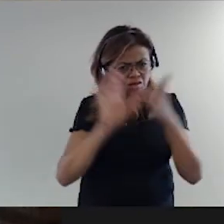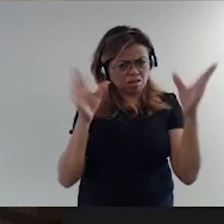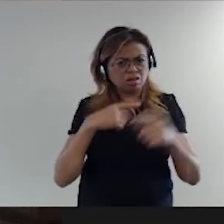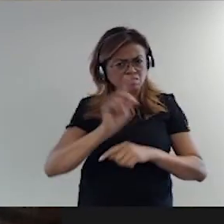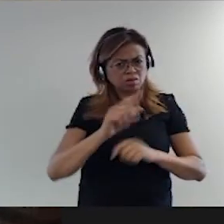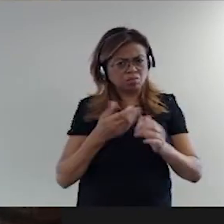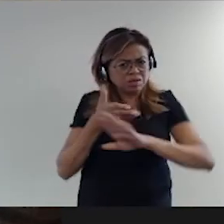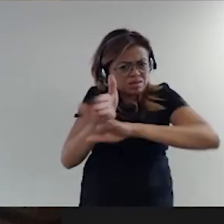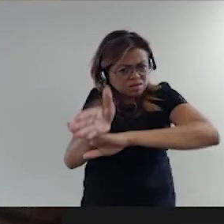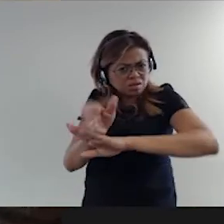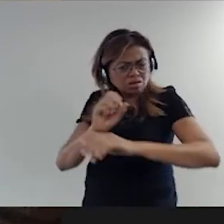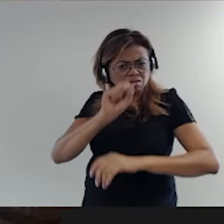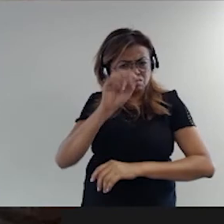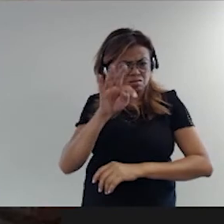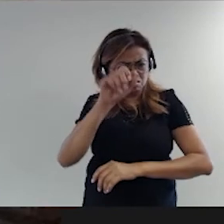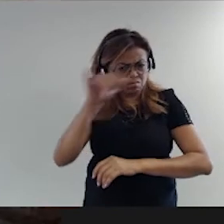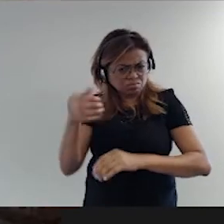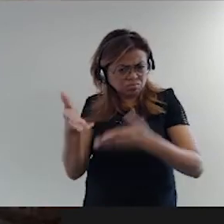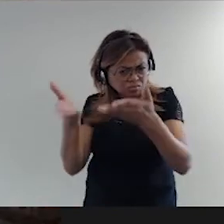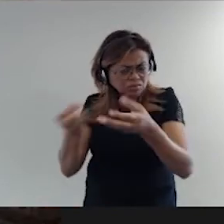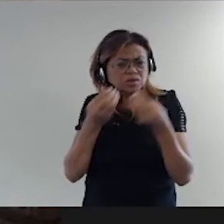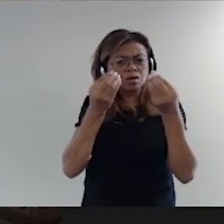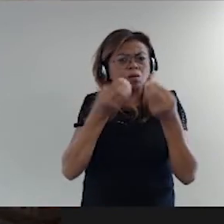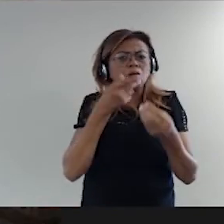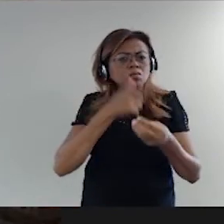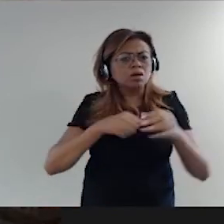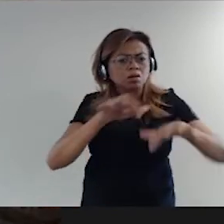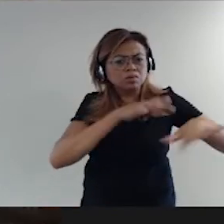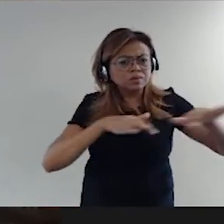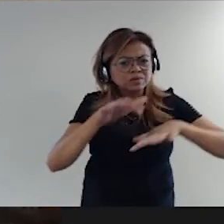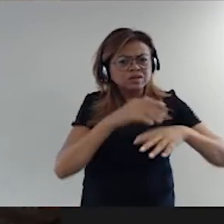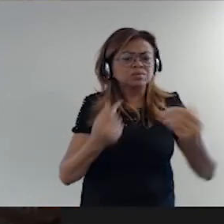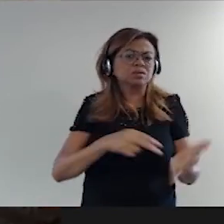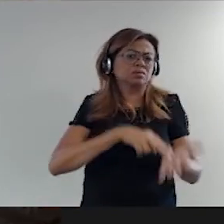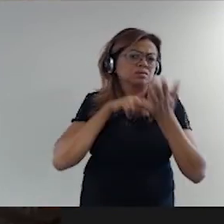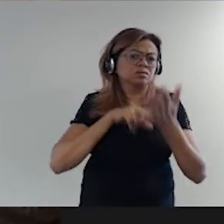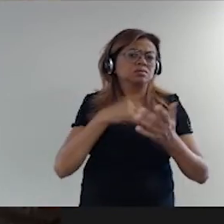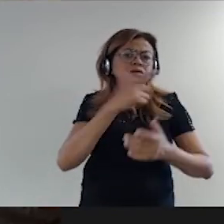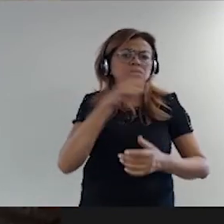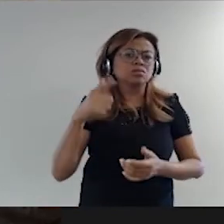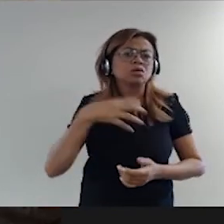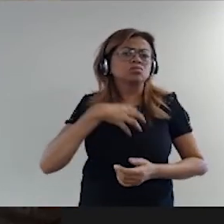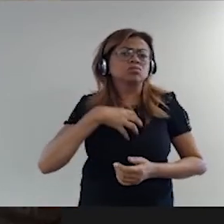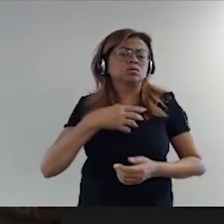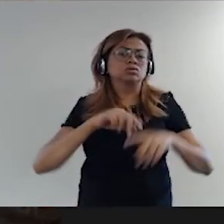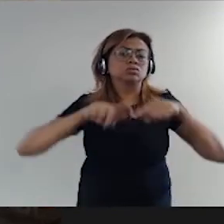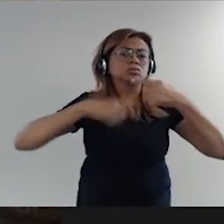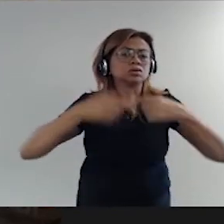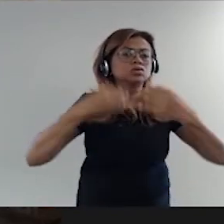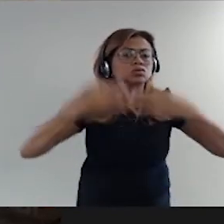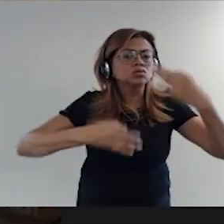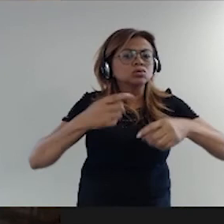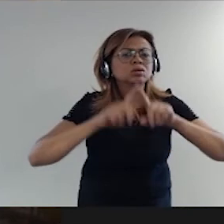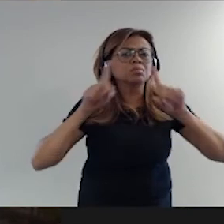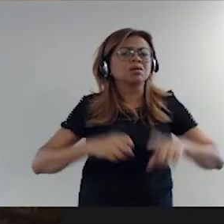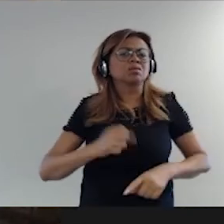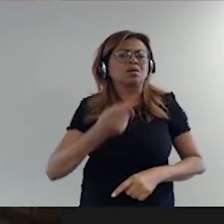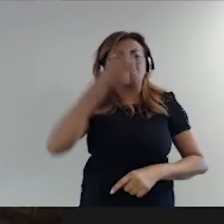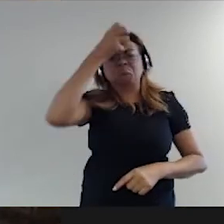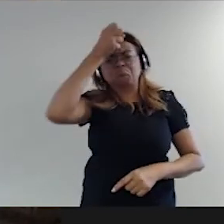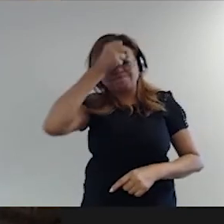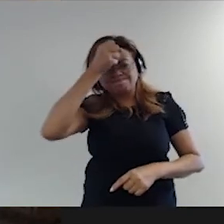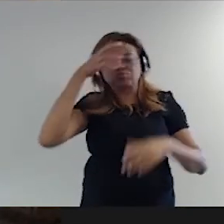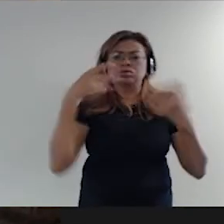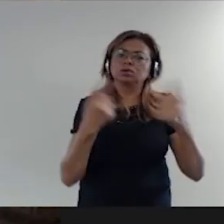Obviamente que um sistema desse não se sustenta, não é equilibrado e não é pautado num sentimento de justiça, mas num sentimento de vingança.